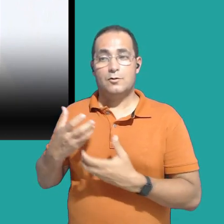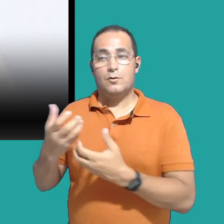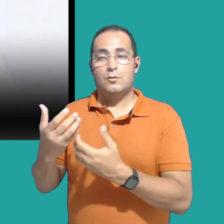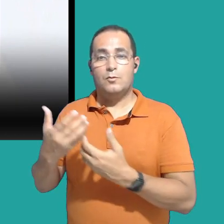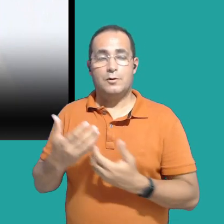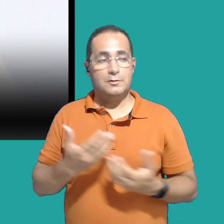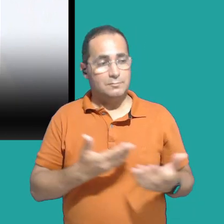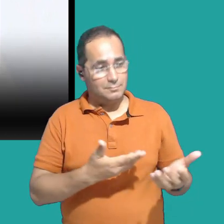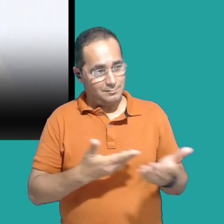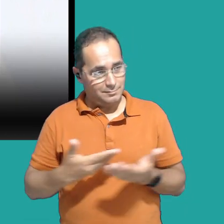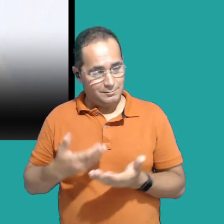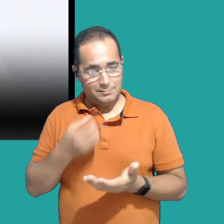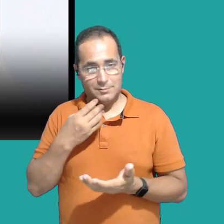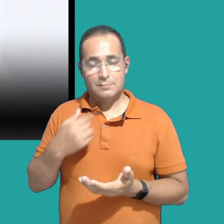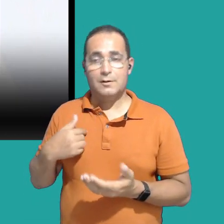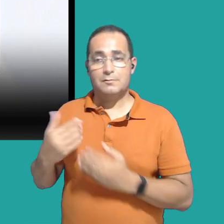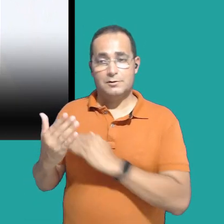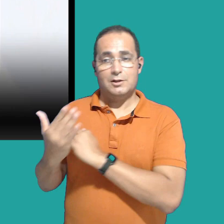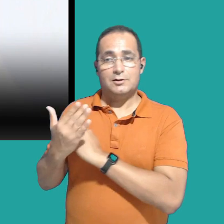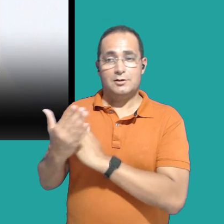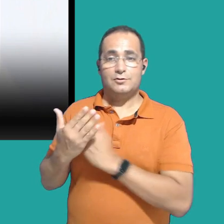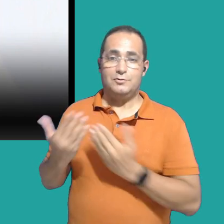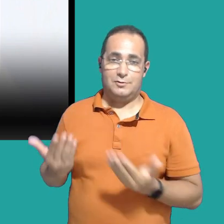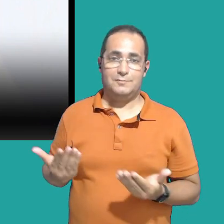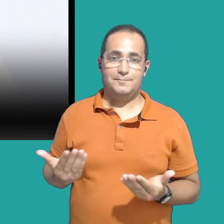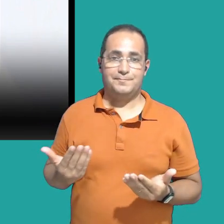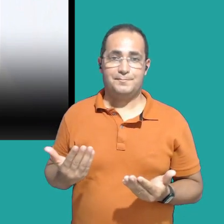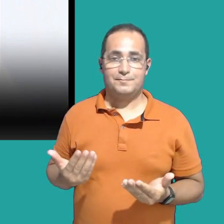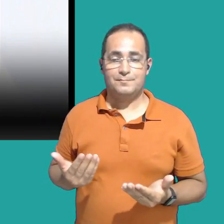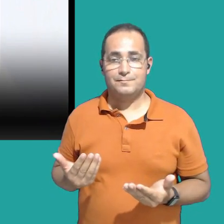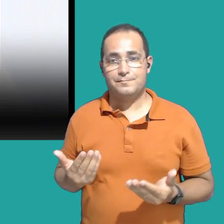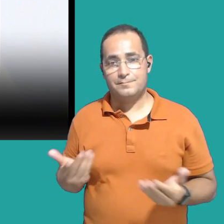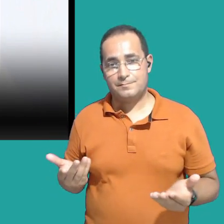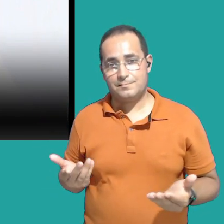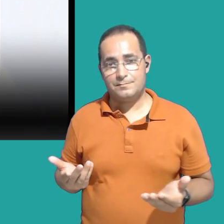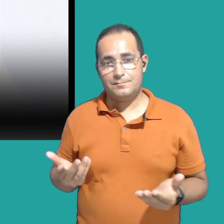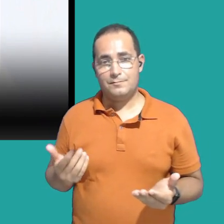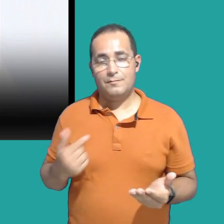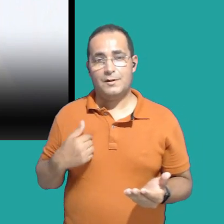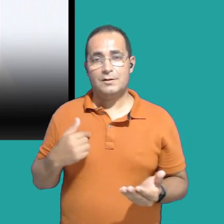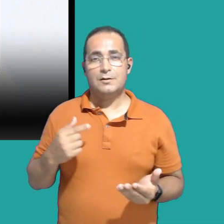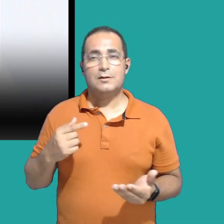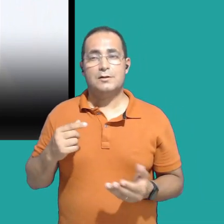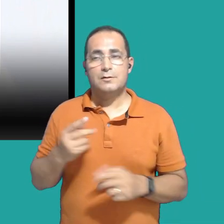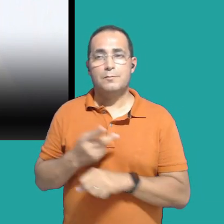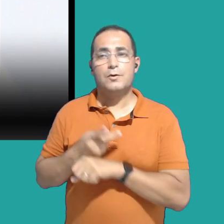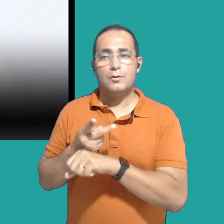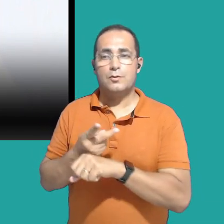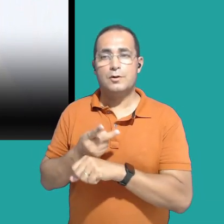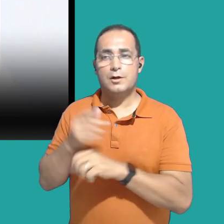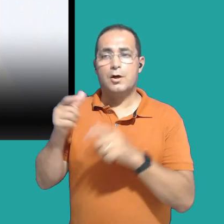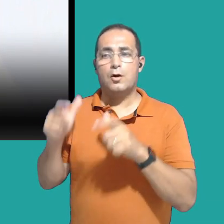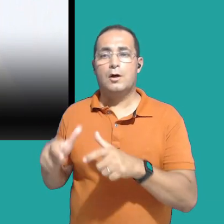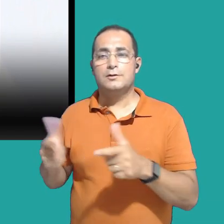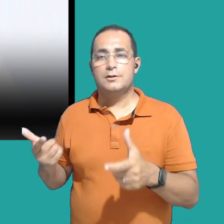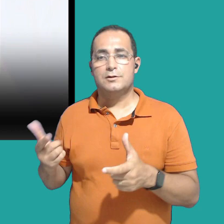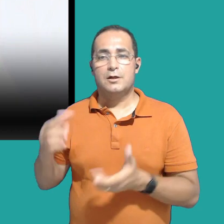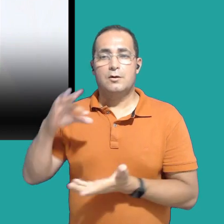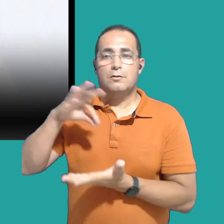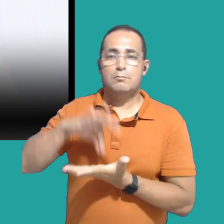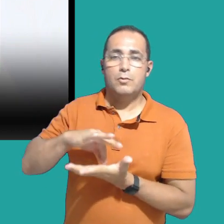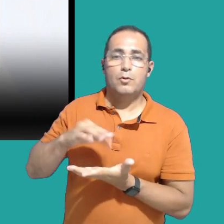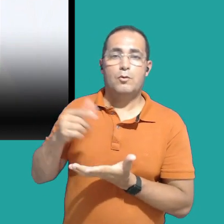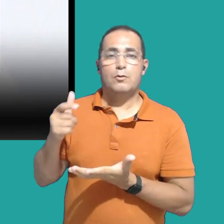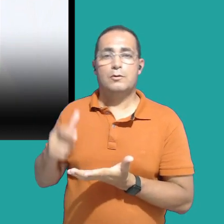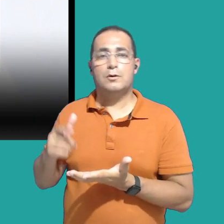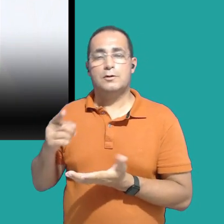dos funcionários, como é que os funcionários recebem, porque a gente vai precisar de ajuda dos Com funcionários, né? certeza. Então, a gente busca muito